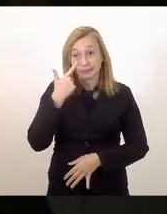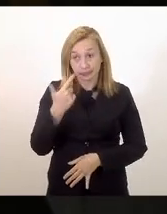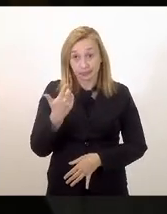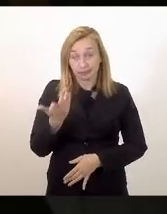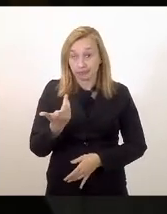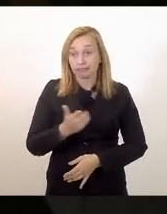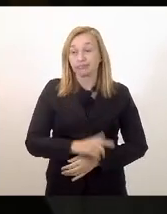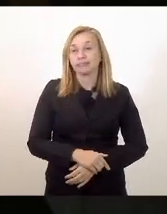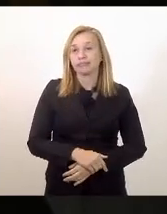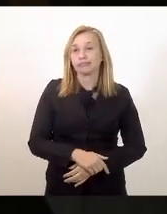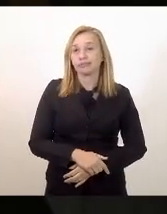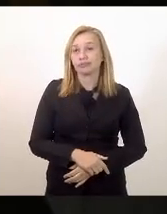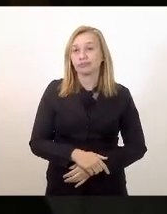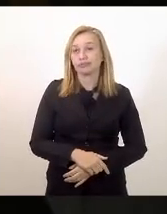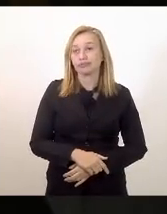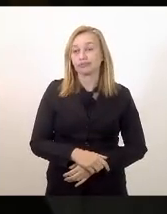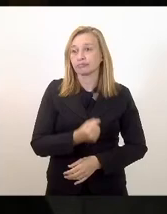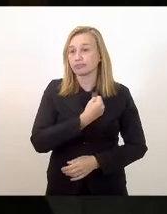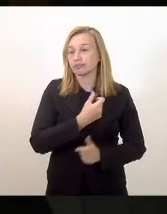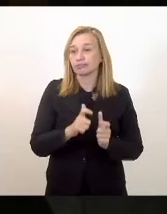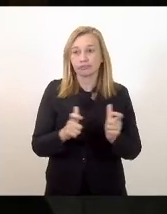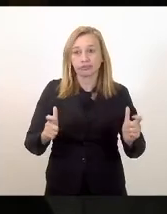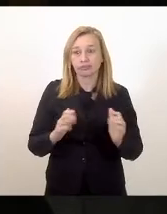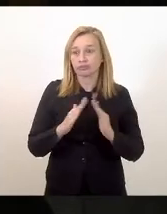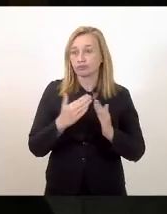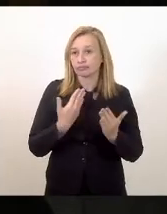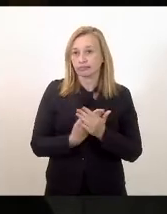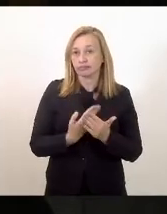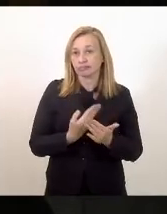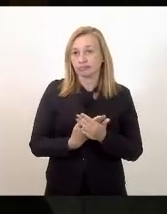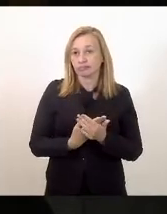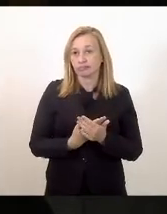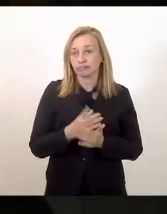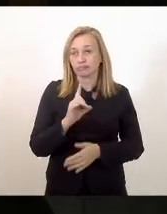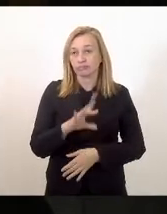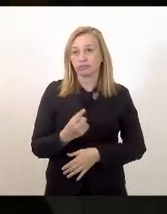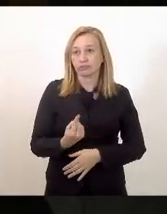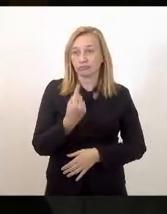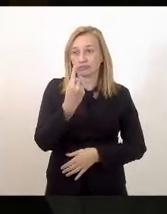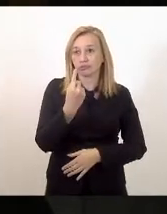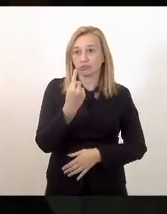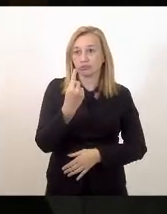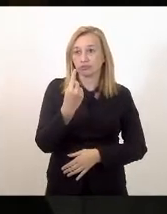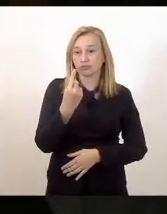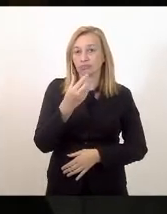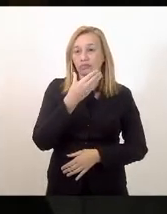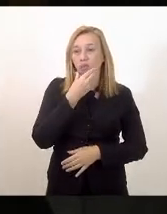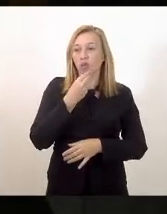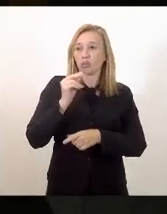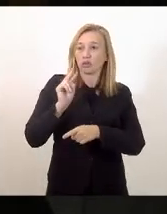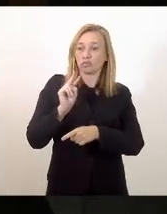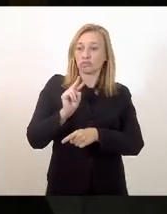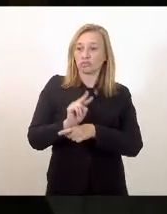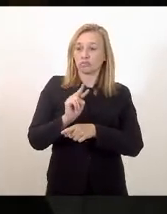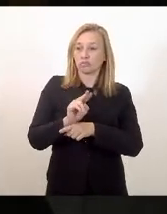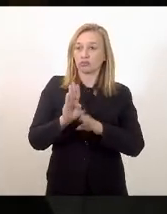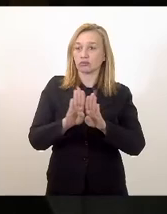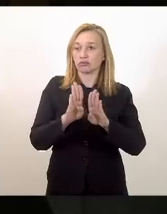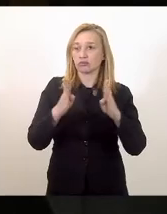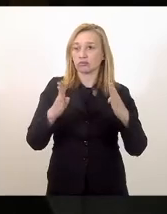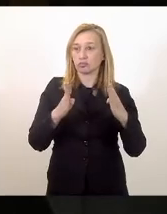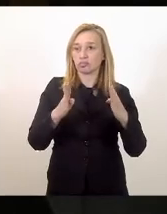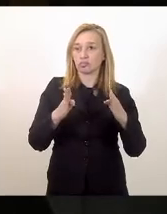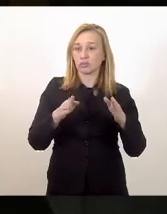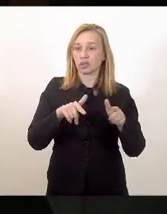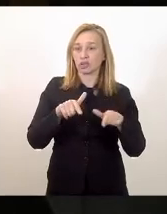exemplo, que a grande maioria das escolas só tem um porteiro. Um porteiro, ele